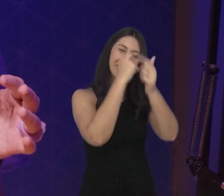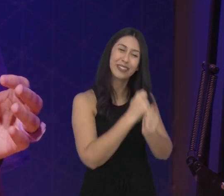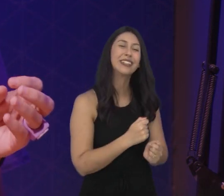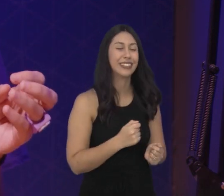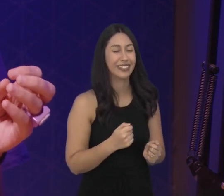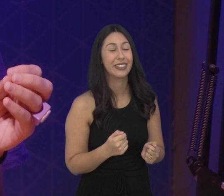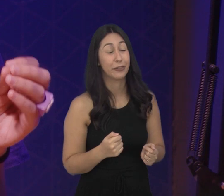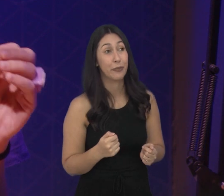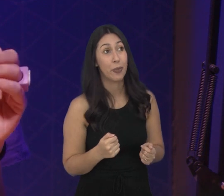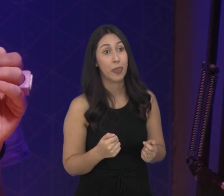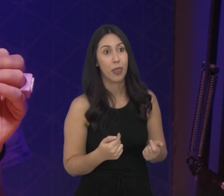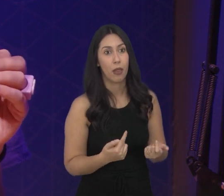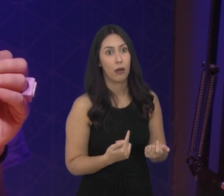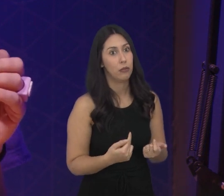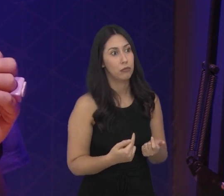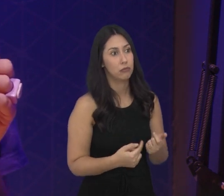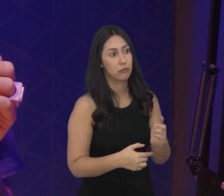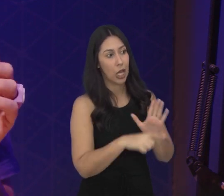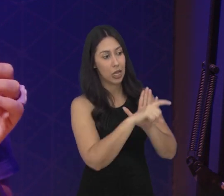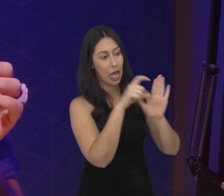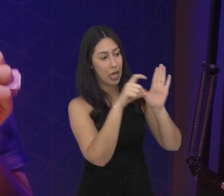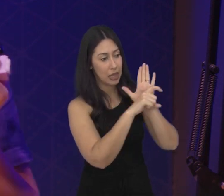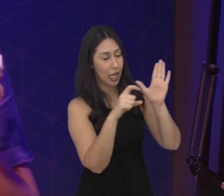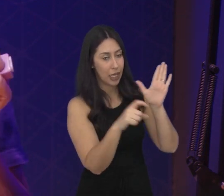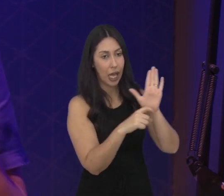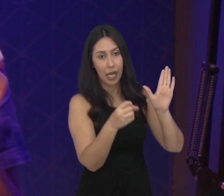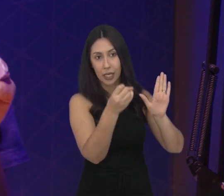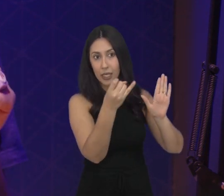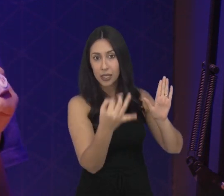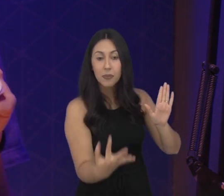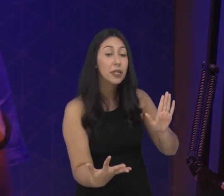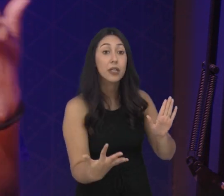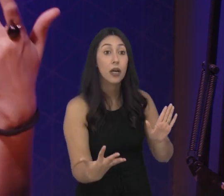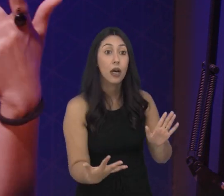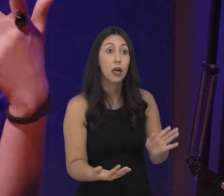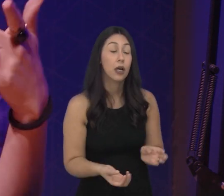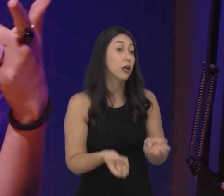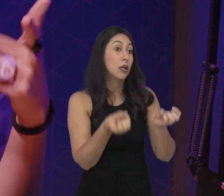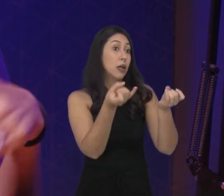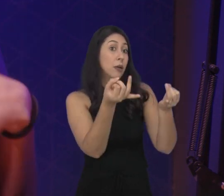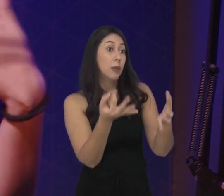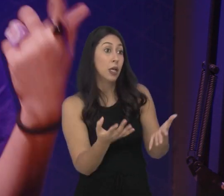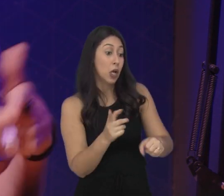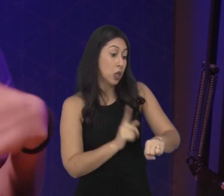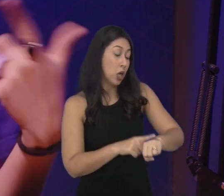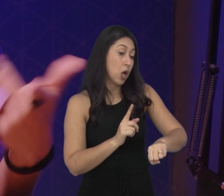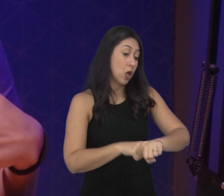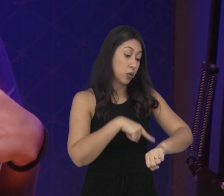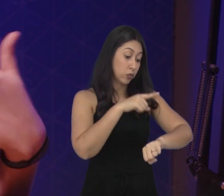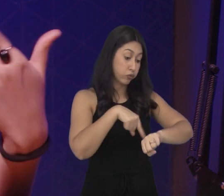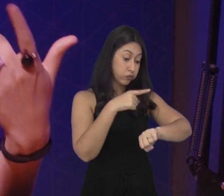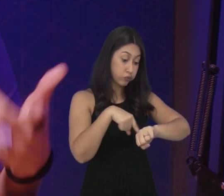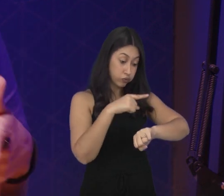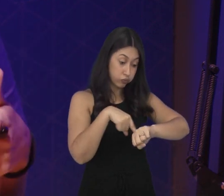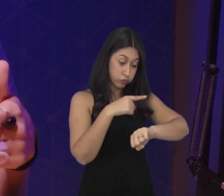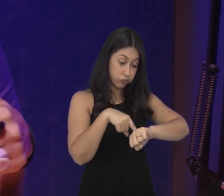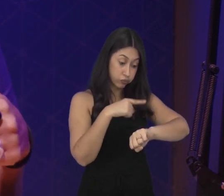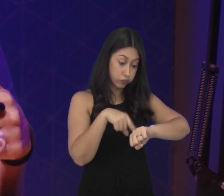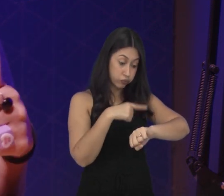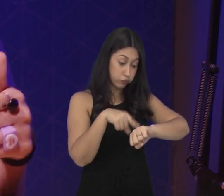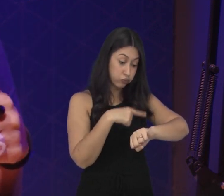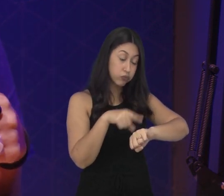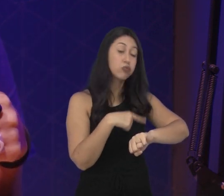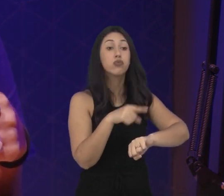Ela tem vários trechos que vão falando disso. Ele vai falando do relógio, né, do